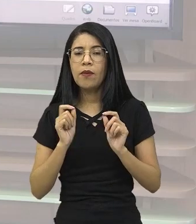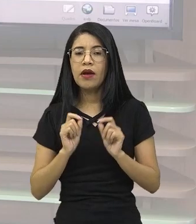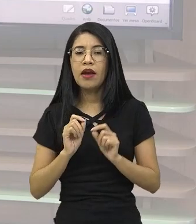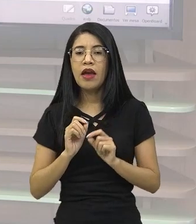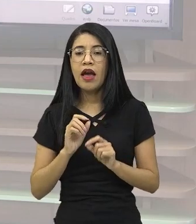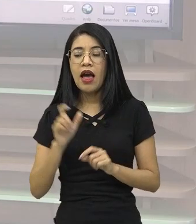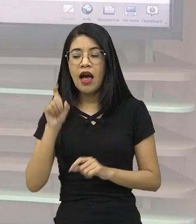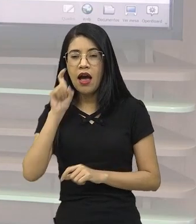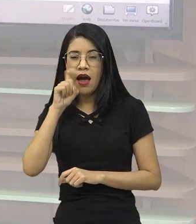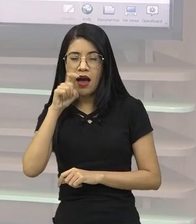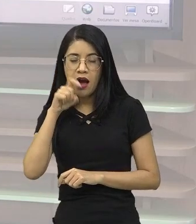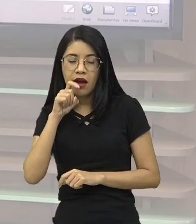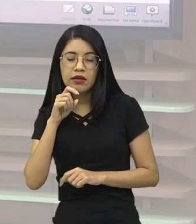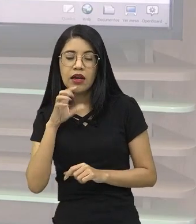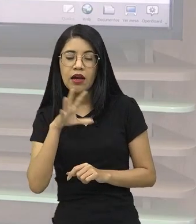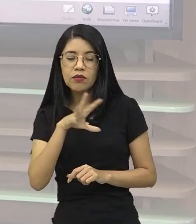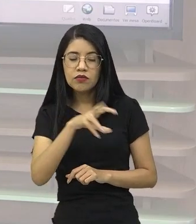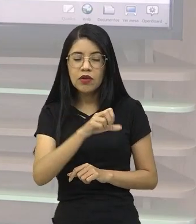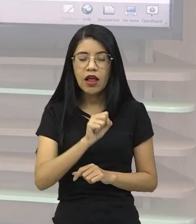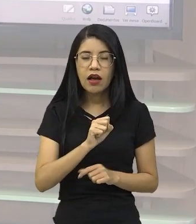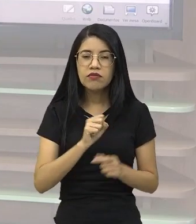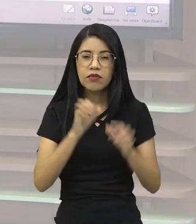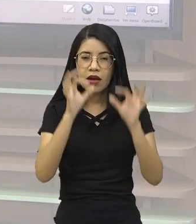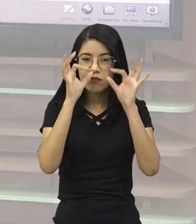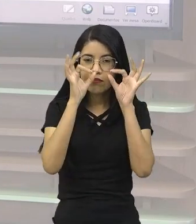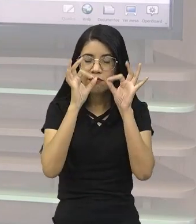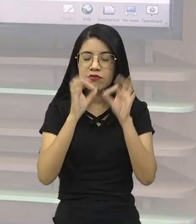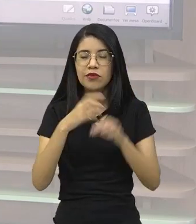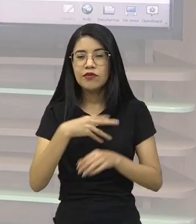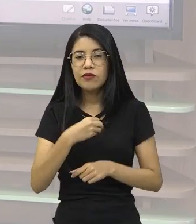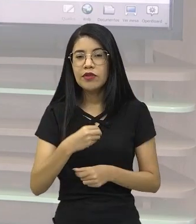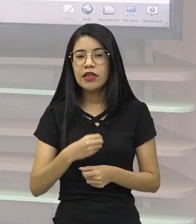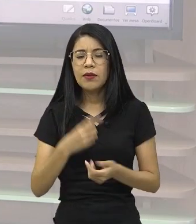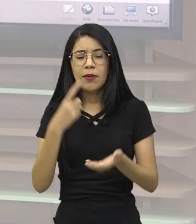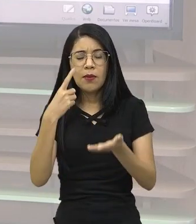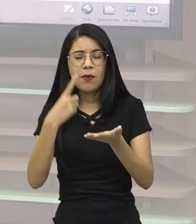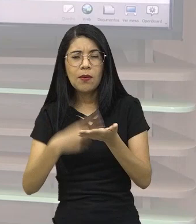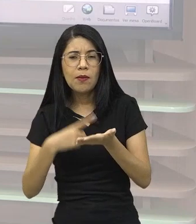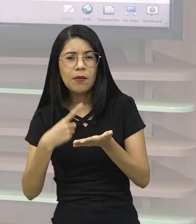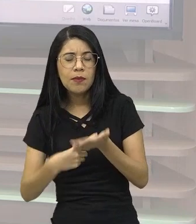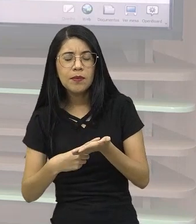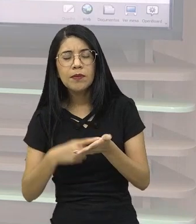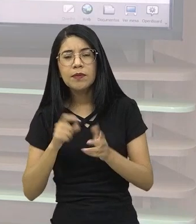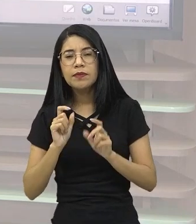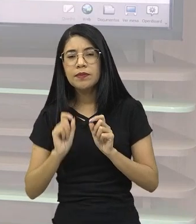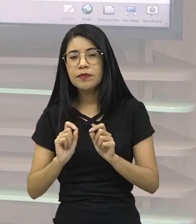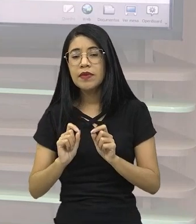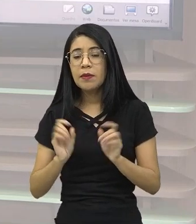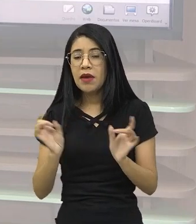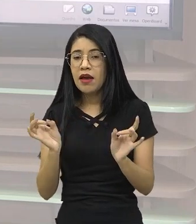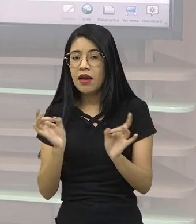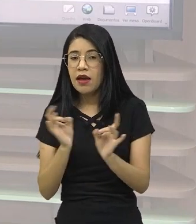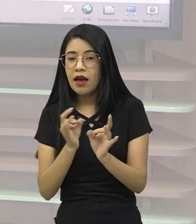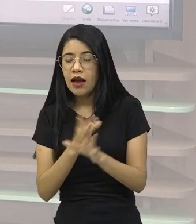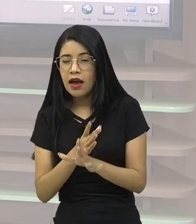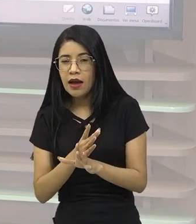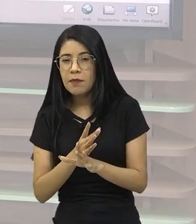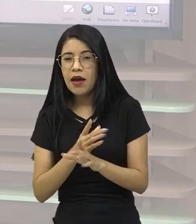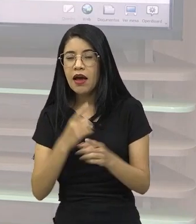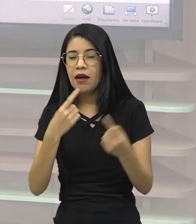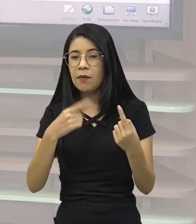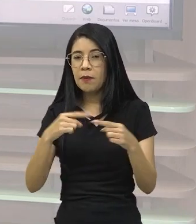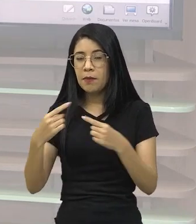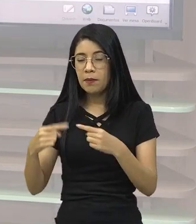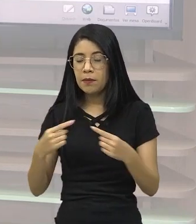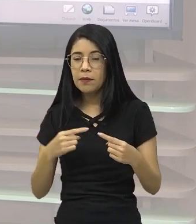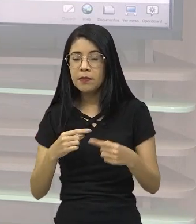comia os filhos da coruja. Então fizeram um trato, um acordo, uma aliança, né? Para cessar aquela guerra, aquele conflito entre